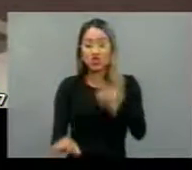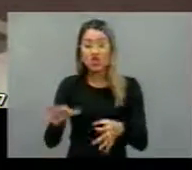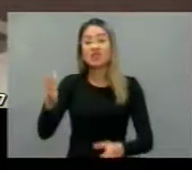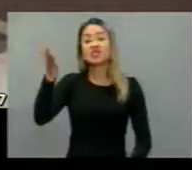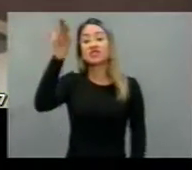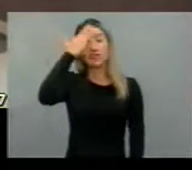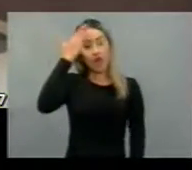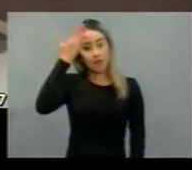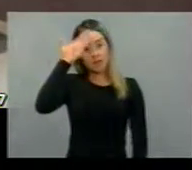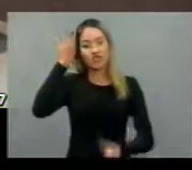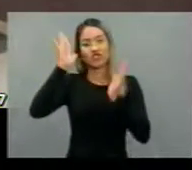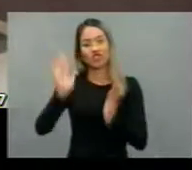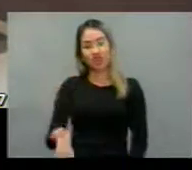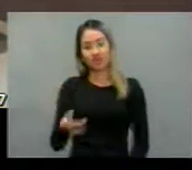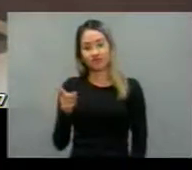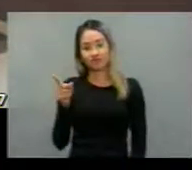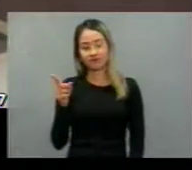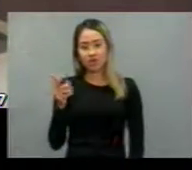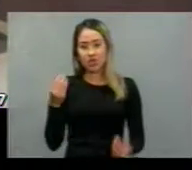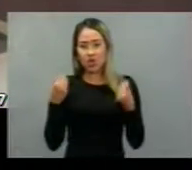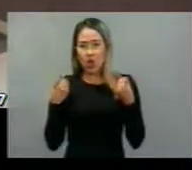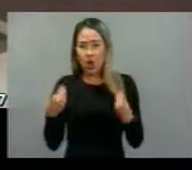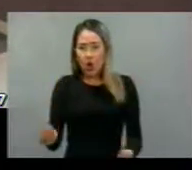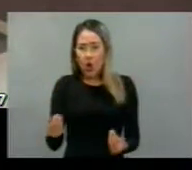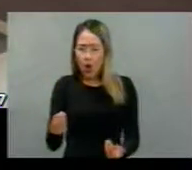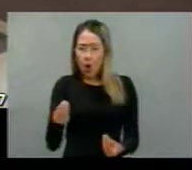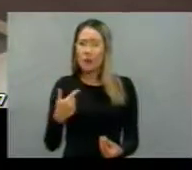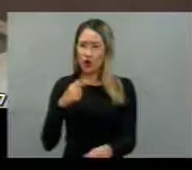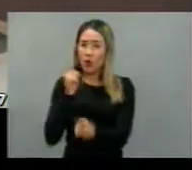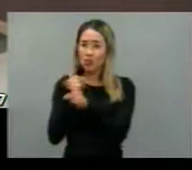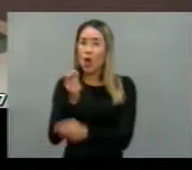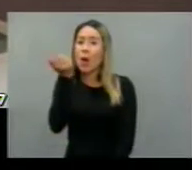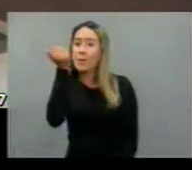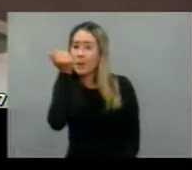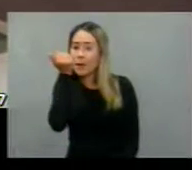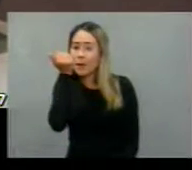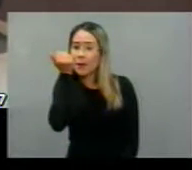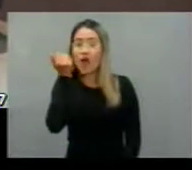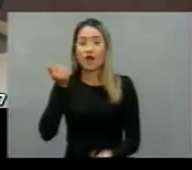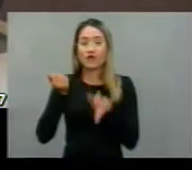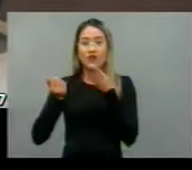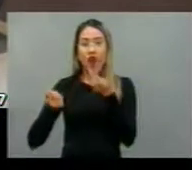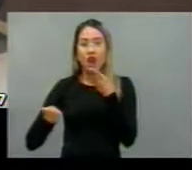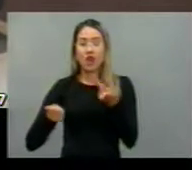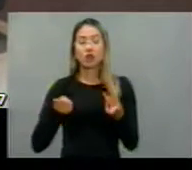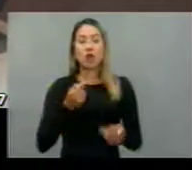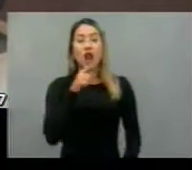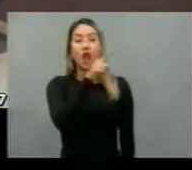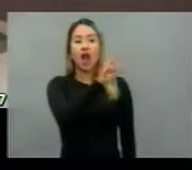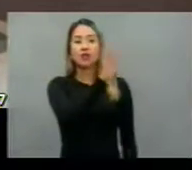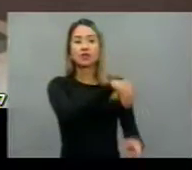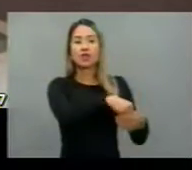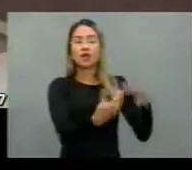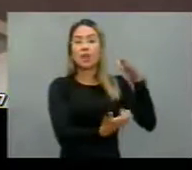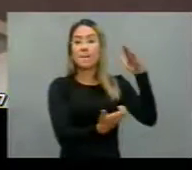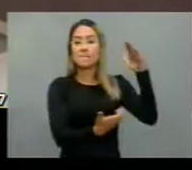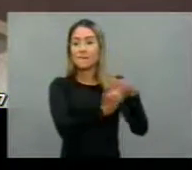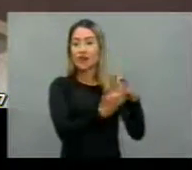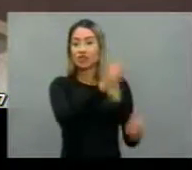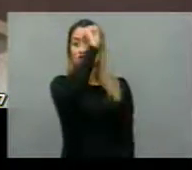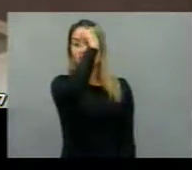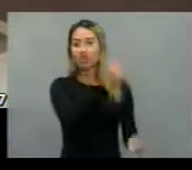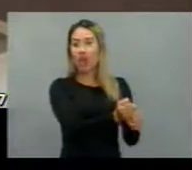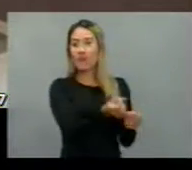foi pego na gravação chamando o fiscal do esquema de meu chefe, né?